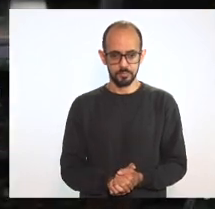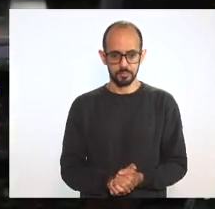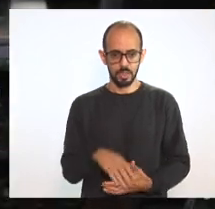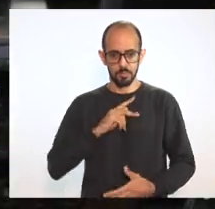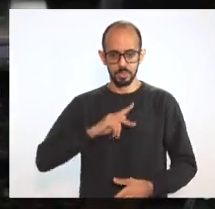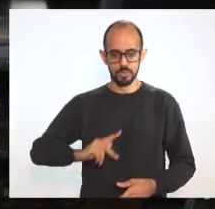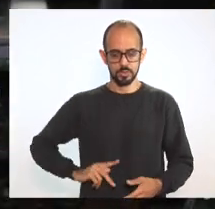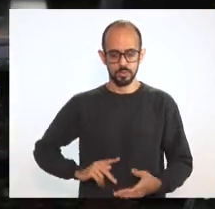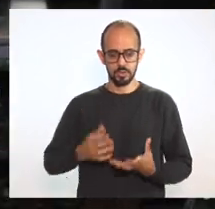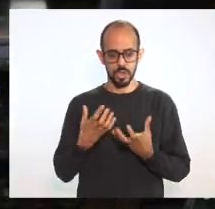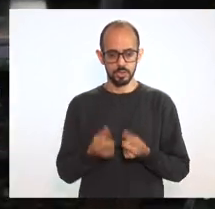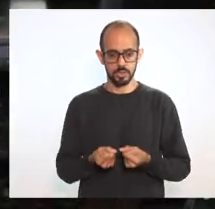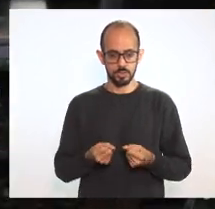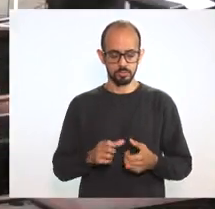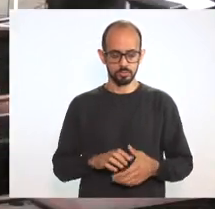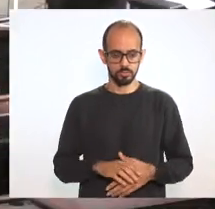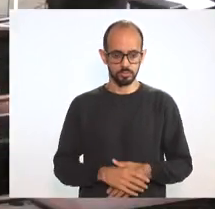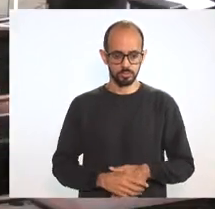pedido de Vossa Excelência.